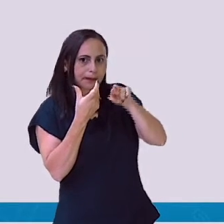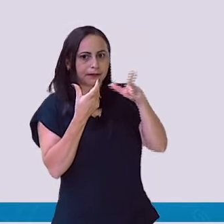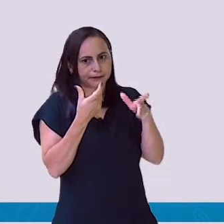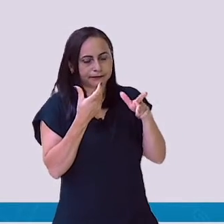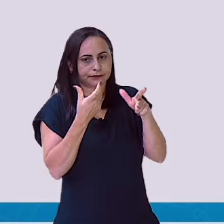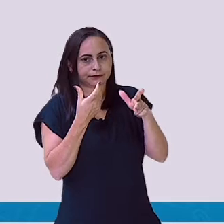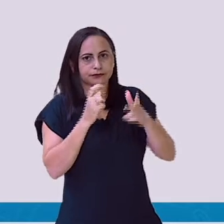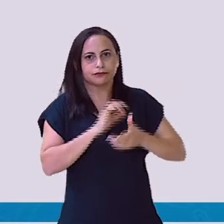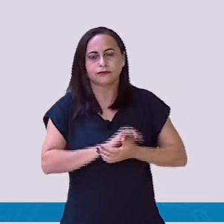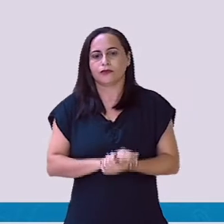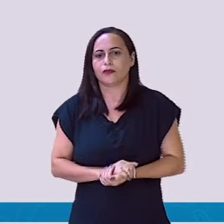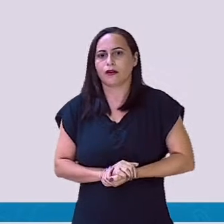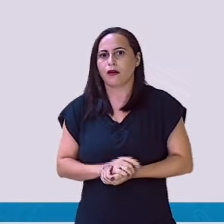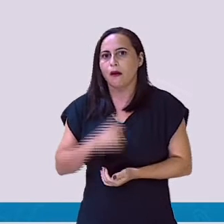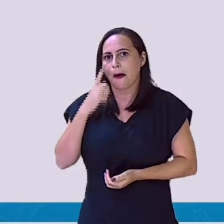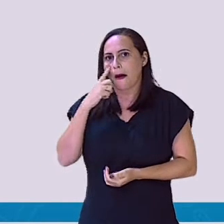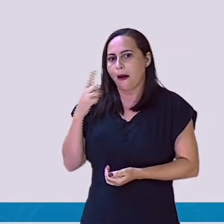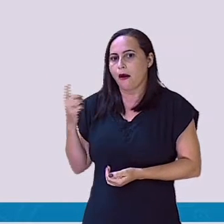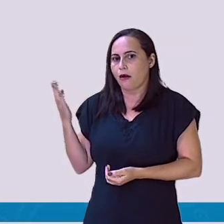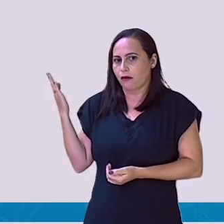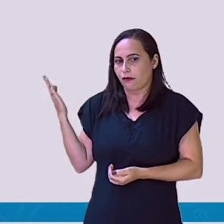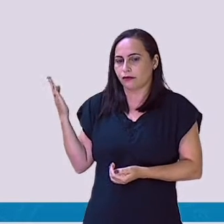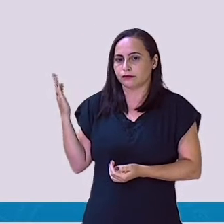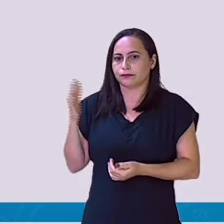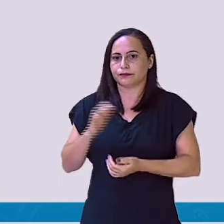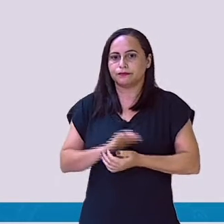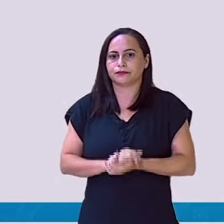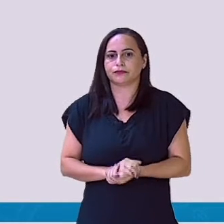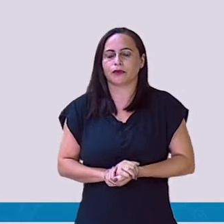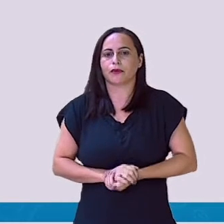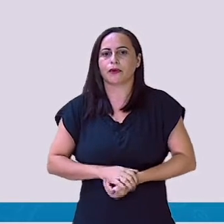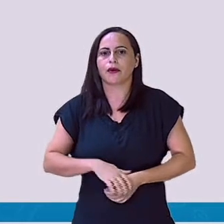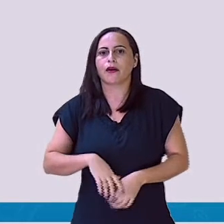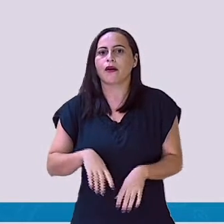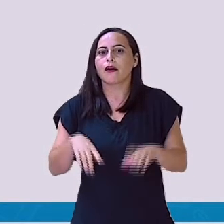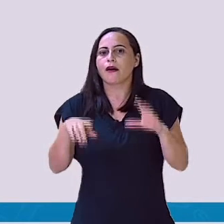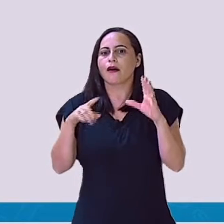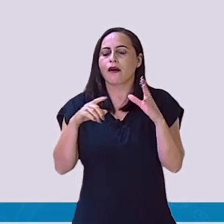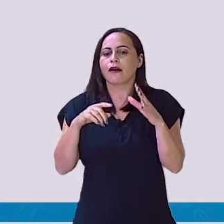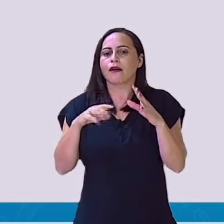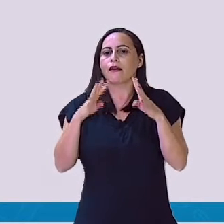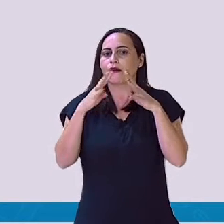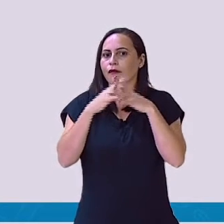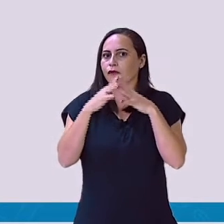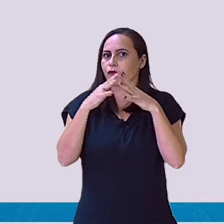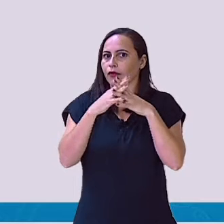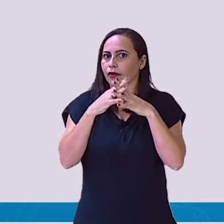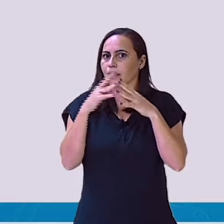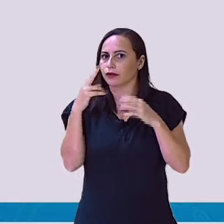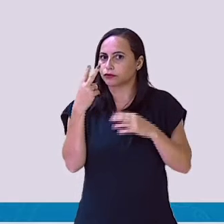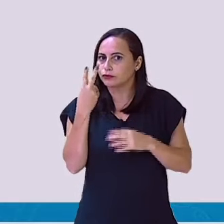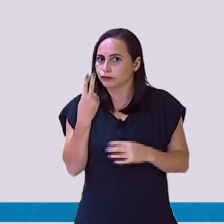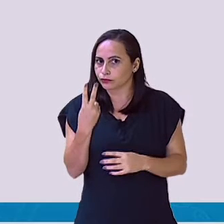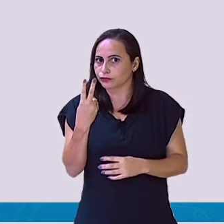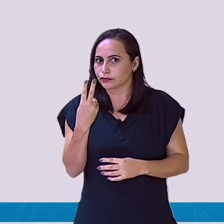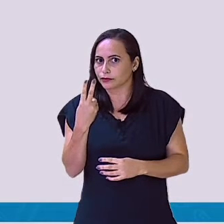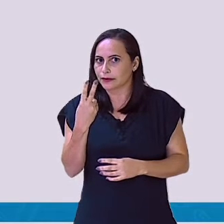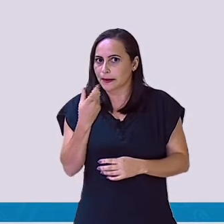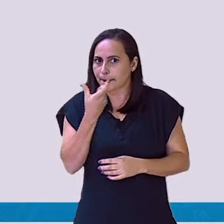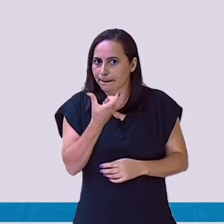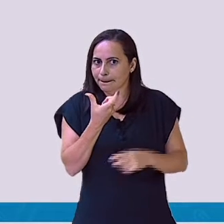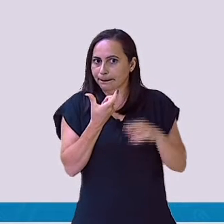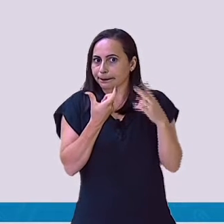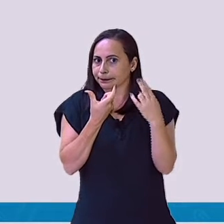diferentes. Aqui se encontram 2 vogais numa mesma palavra. Porém, quando as separam